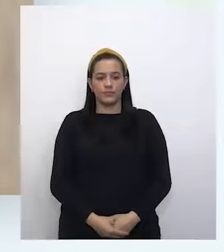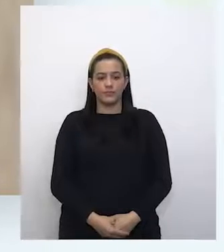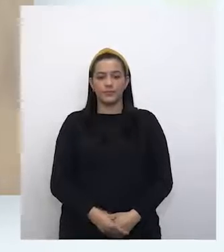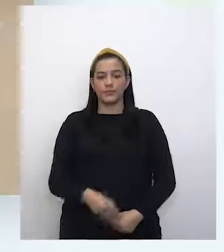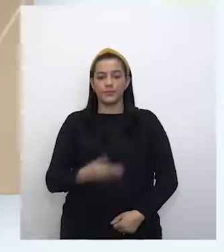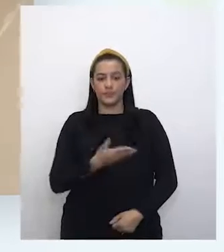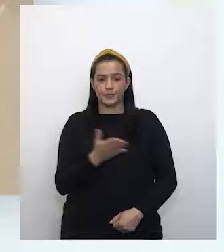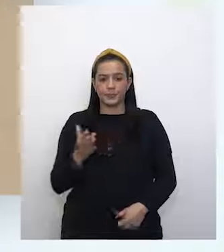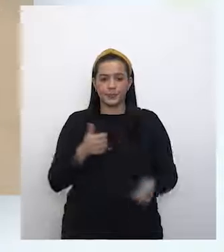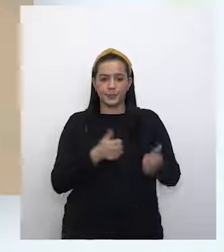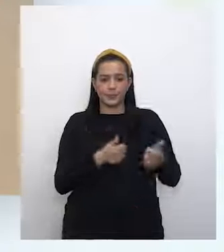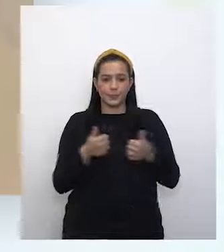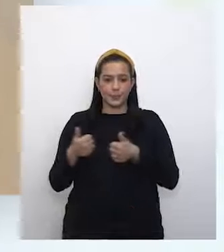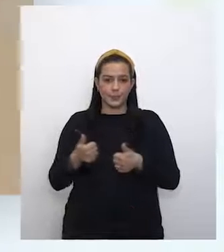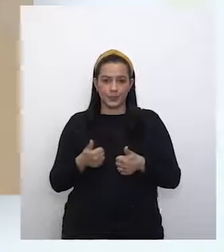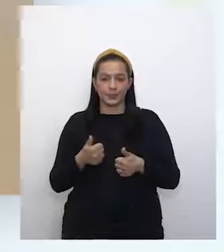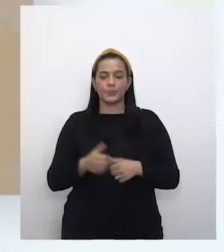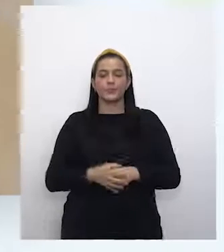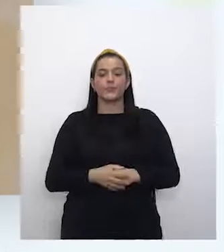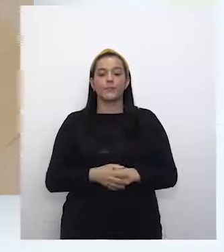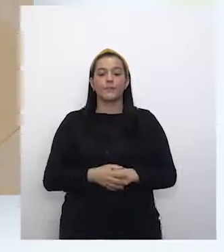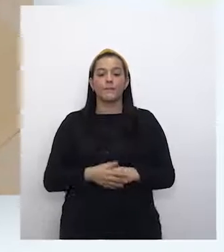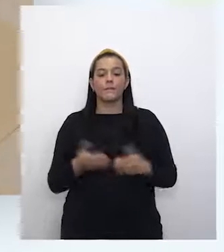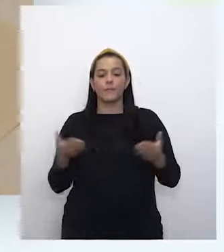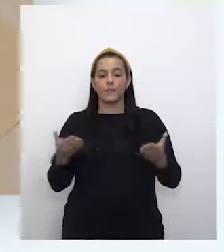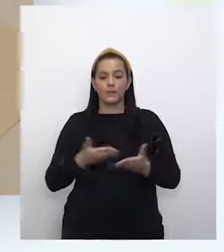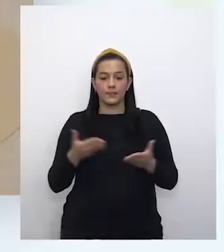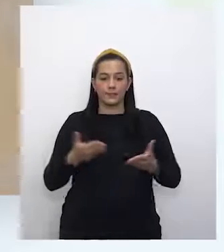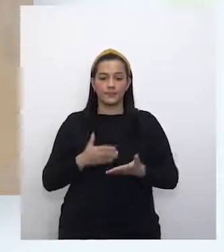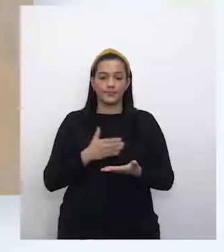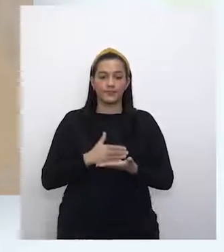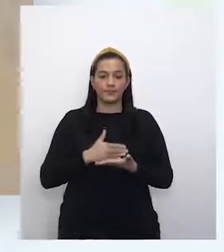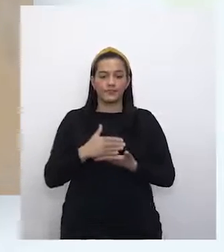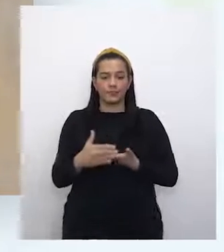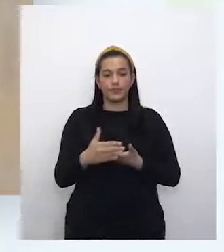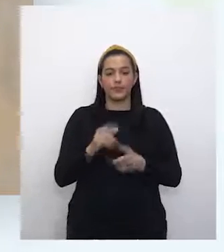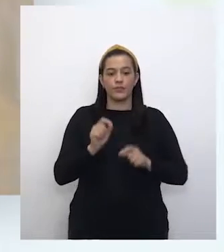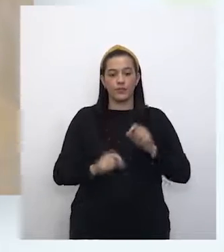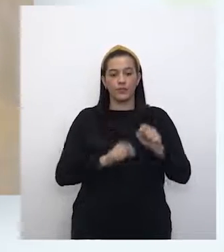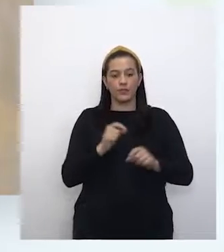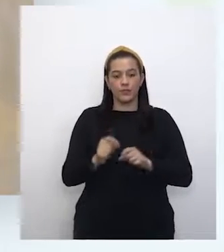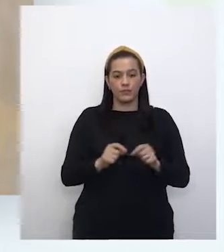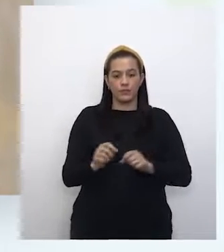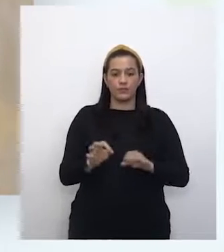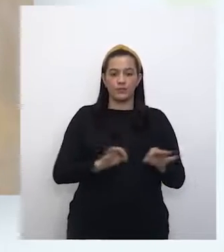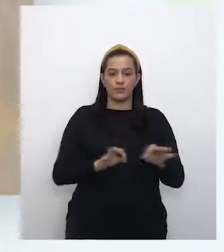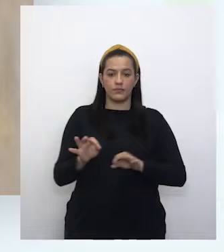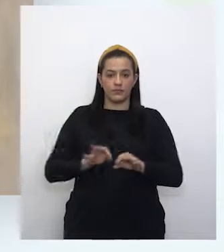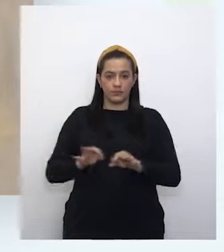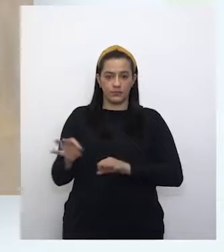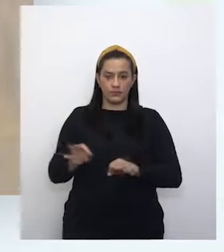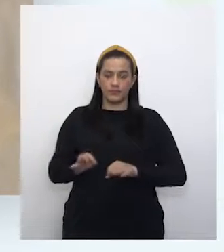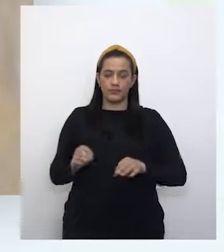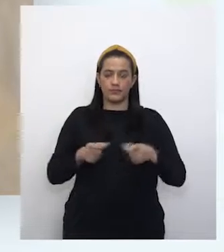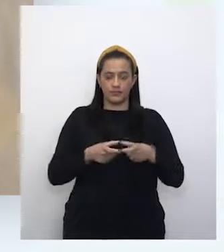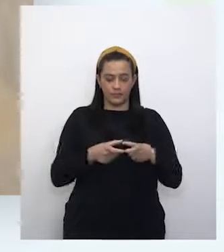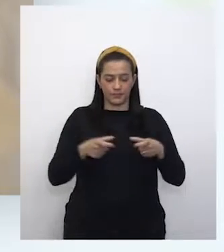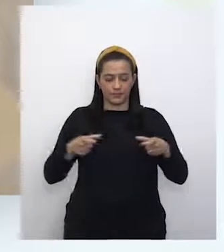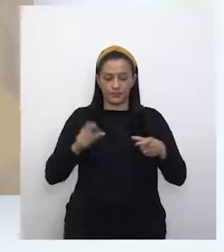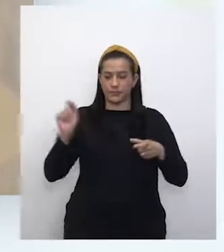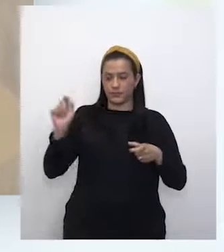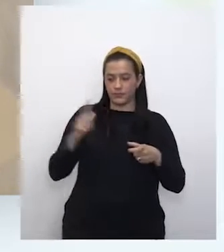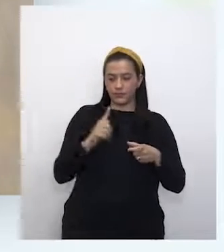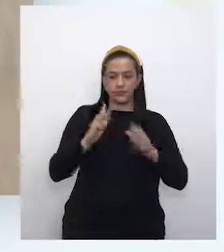Pessoal, tudo bem? Então, agora nós vamos começar a montar a nossa plaquinha